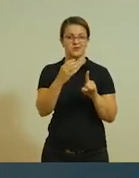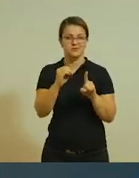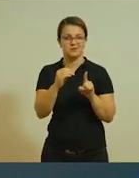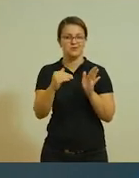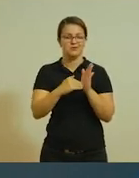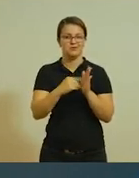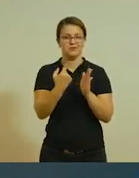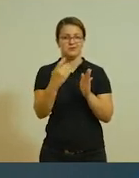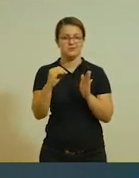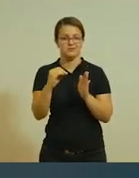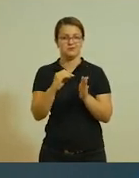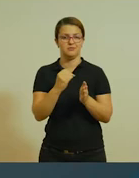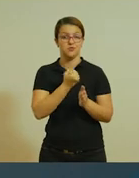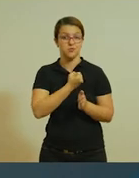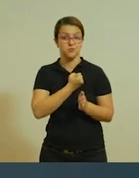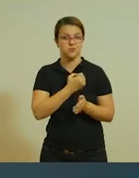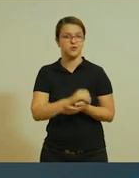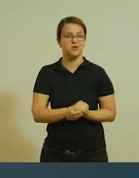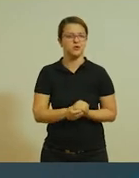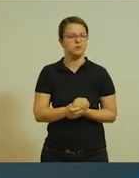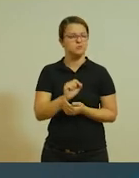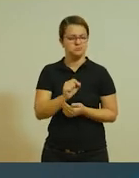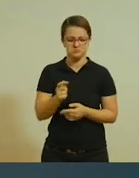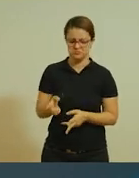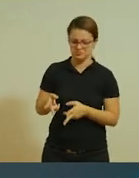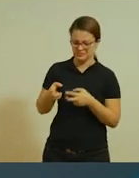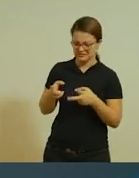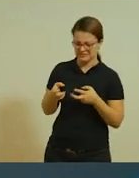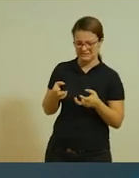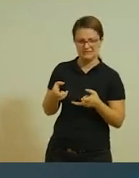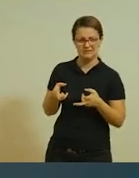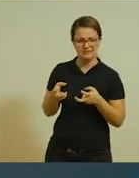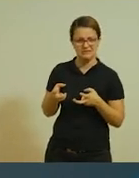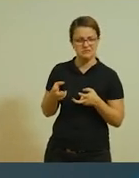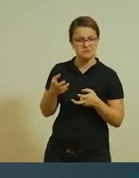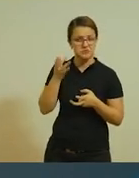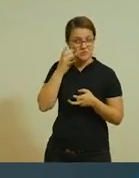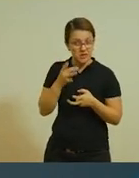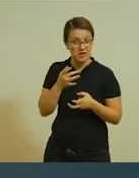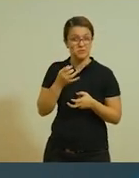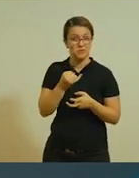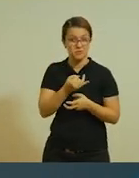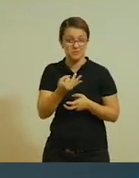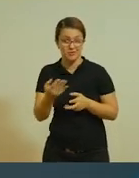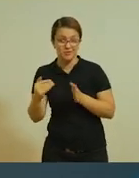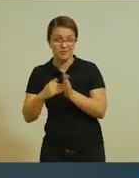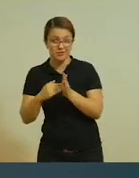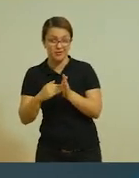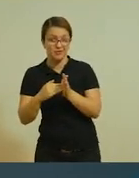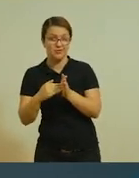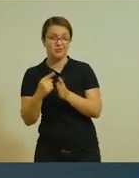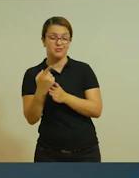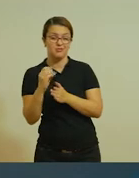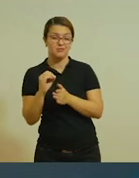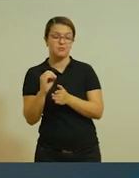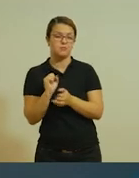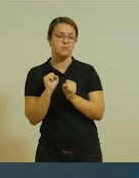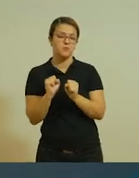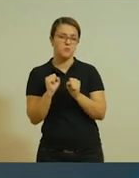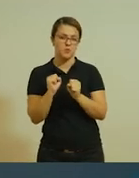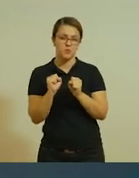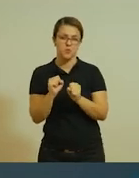vai até o número 10. Se você perceber que essa criança ainda não tem firmeza com a contagem até o número 10, você pode